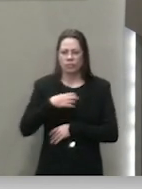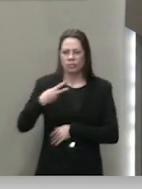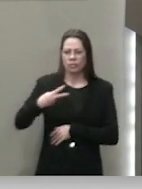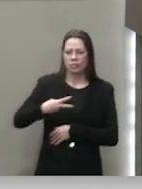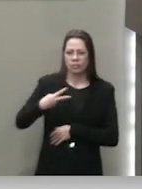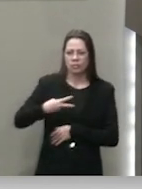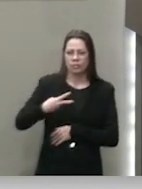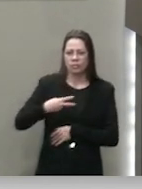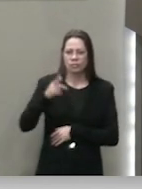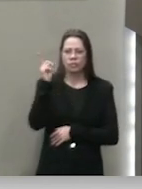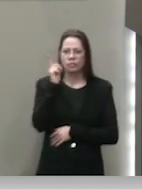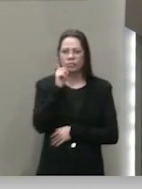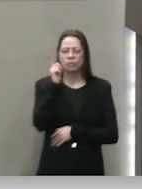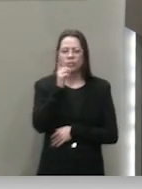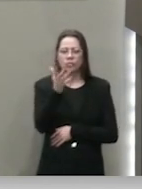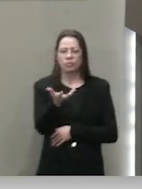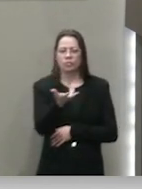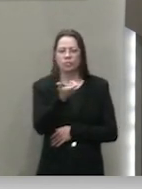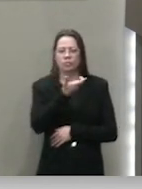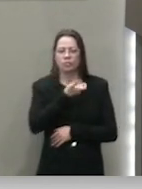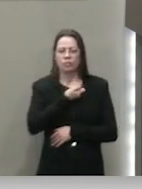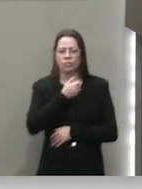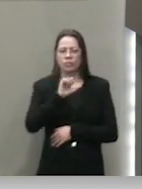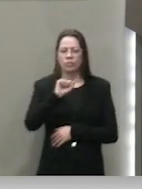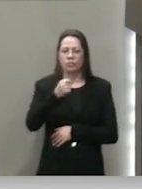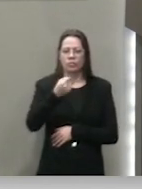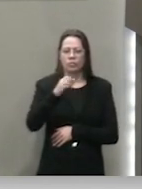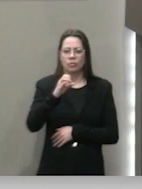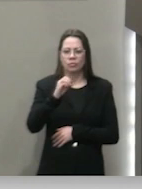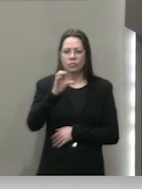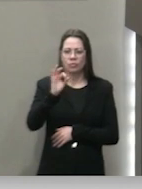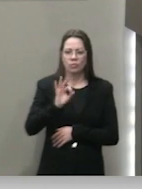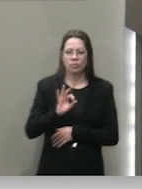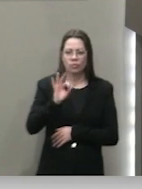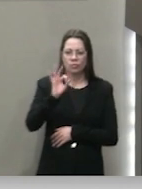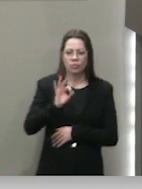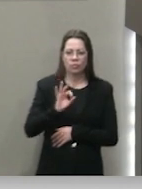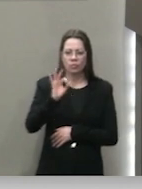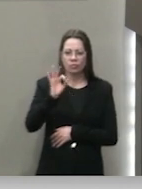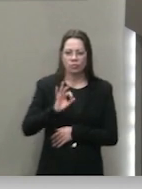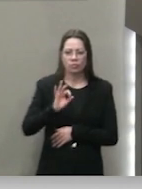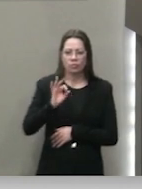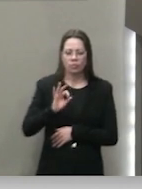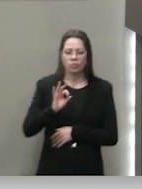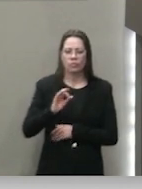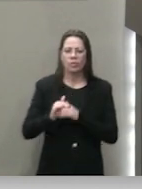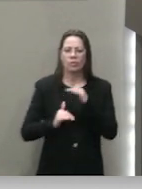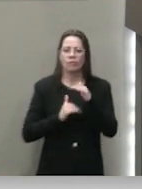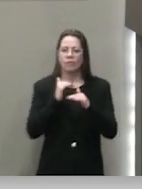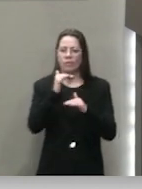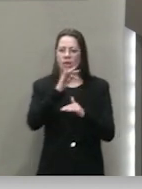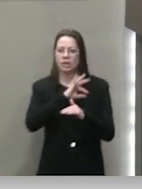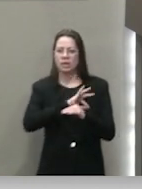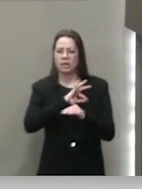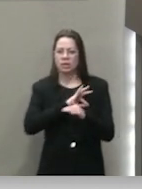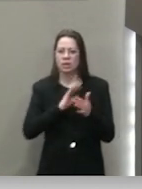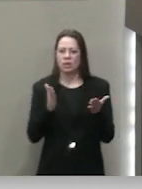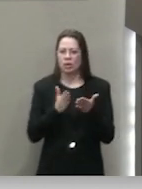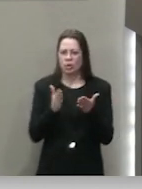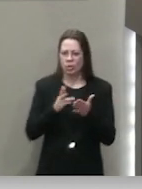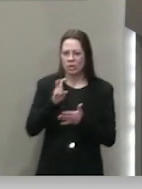2, ele recebia 80% acima, 85% acima do piso nacional do magistério. Hoje, esse professor está